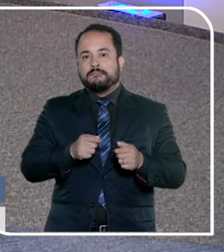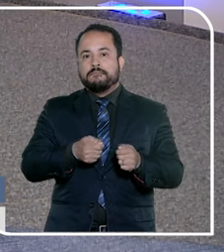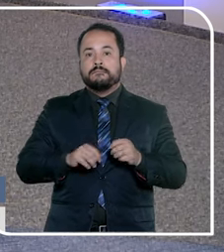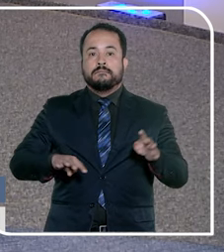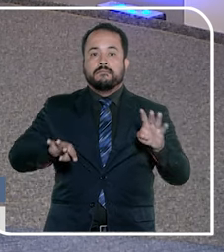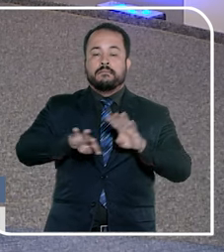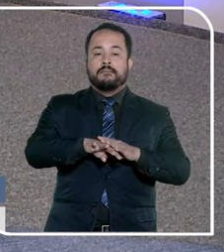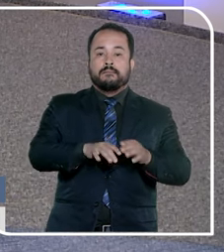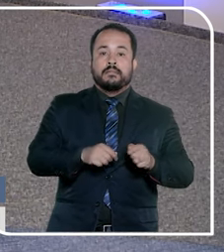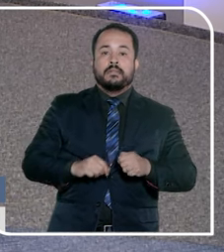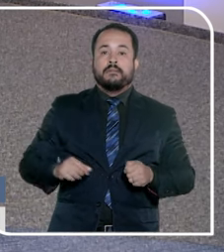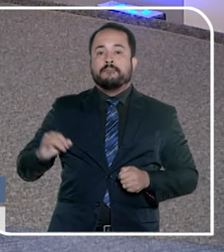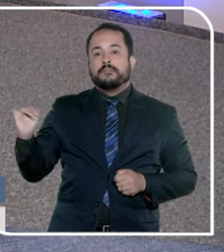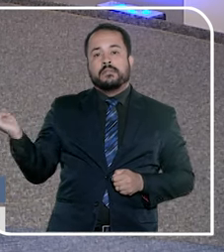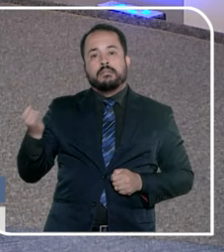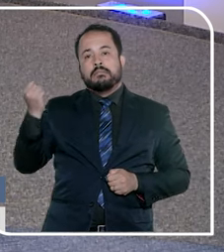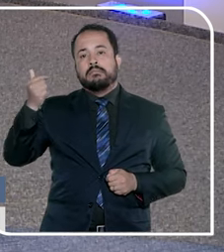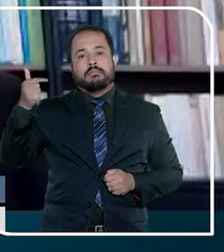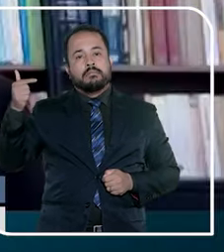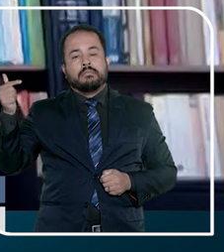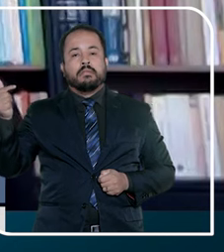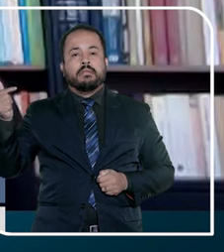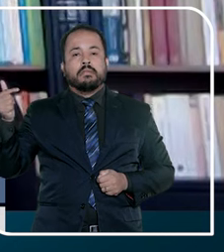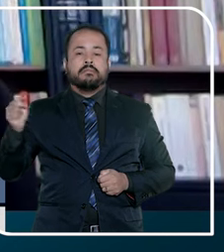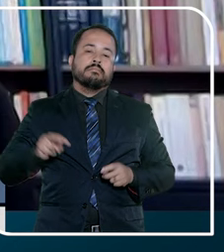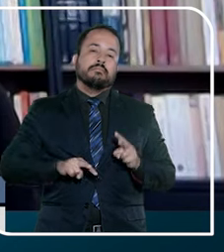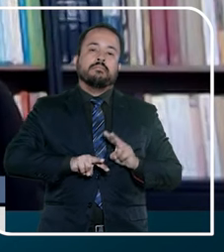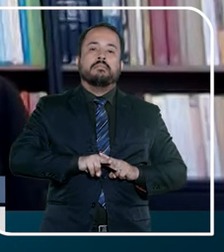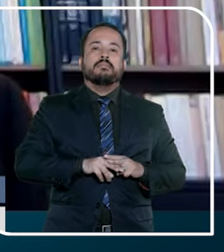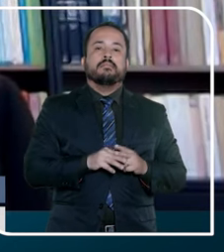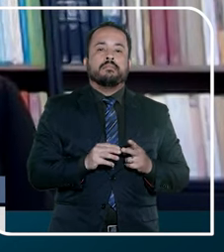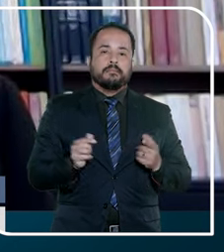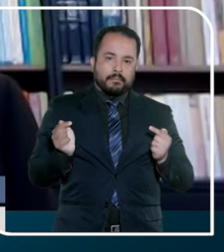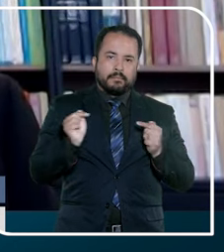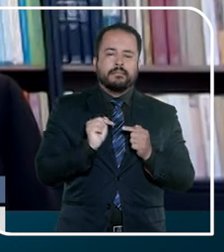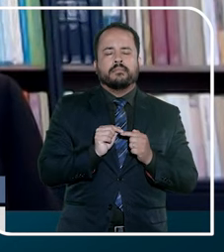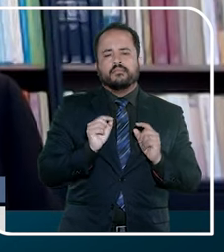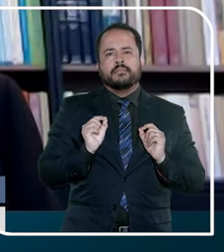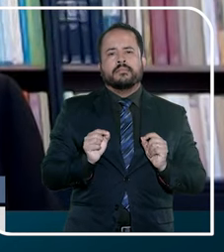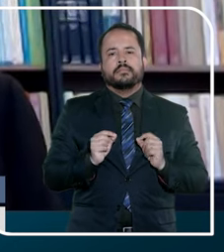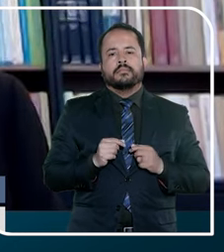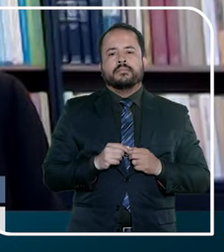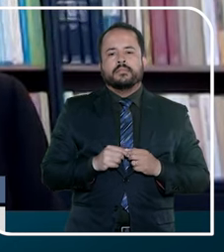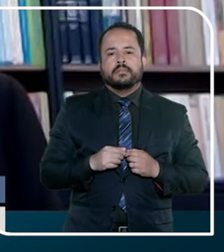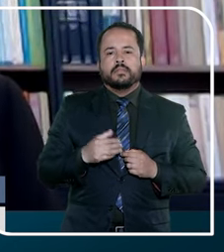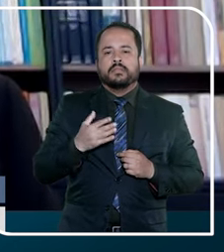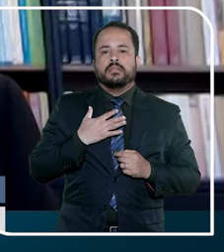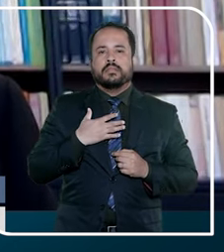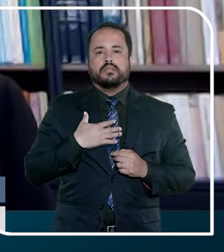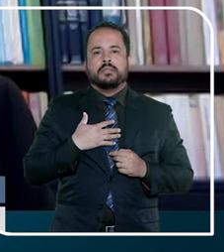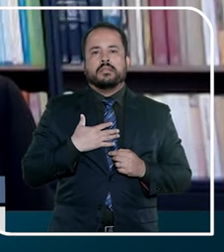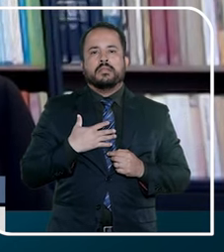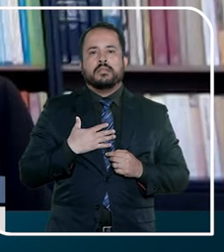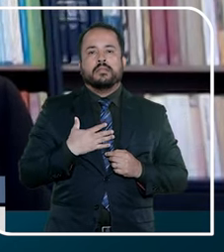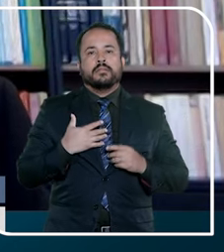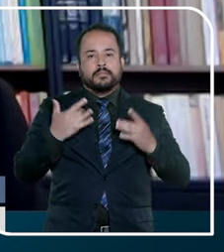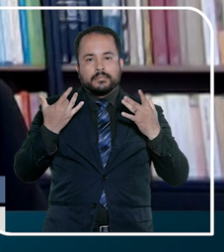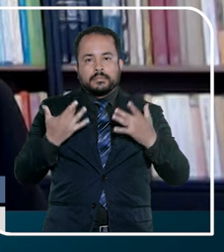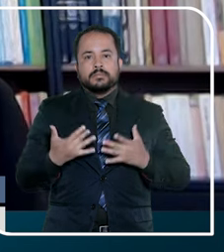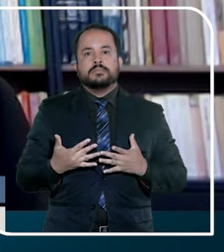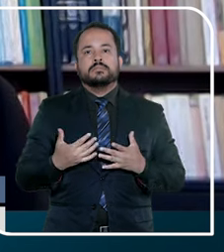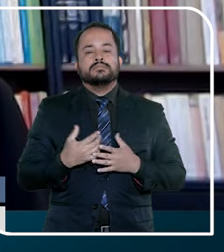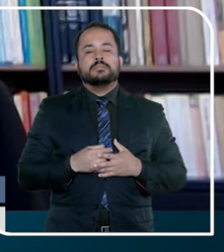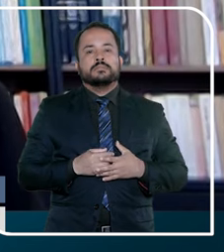insignificância procurador andr isso eu eu sou obrigado a voltar a falar das das circunstâncias